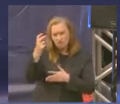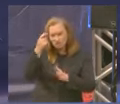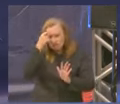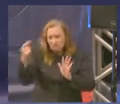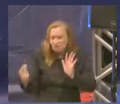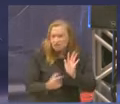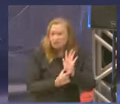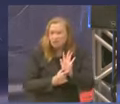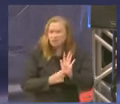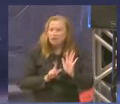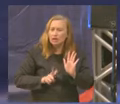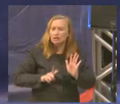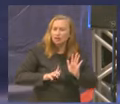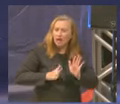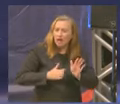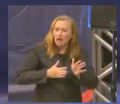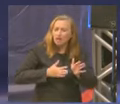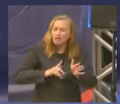está facilitando